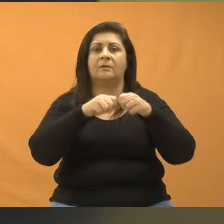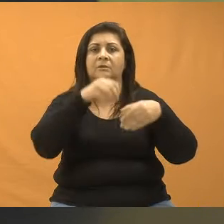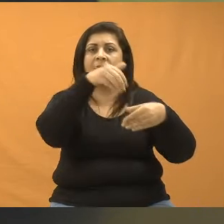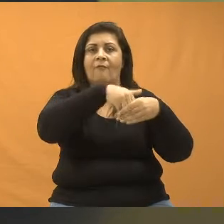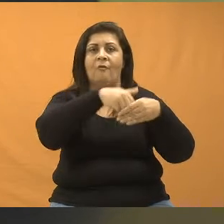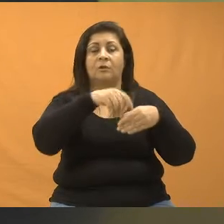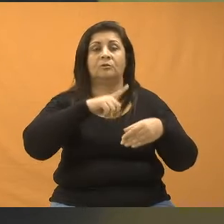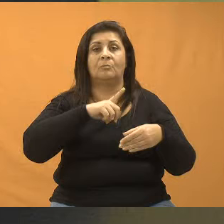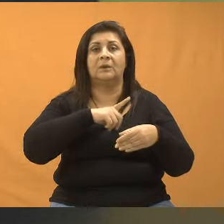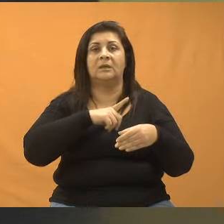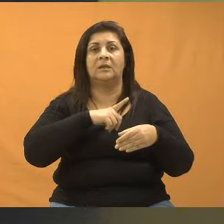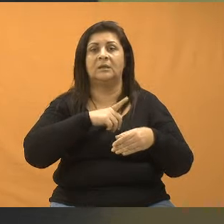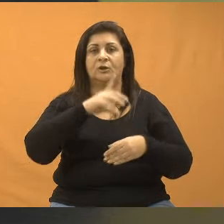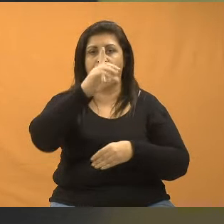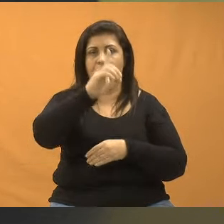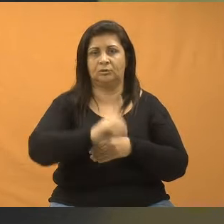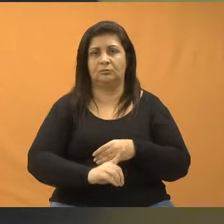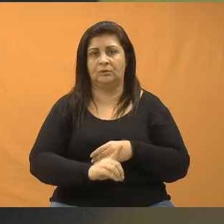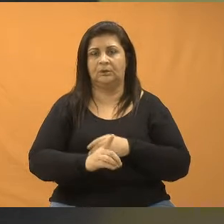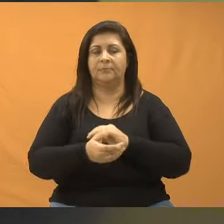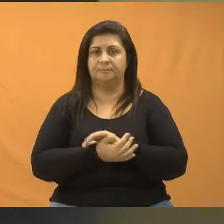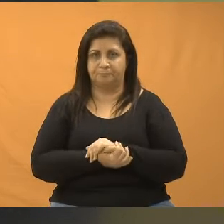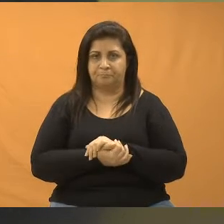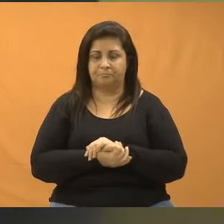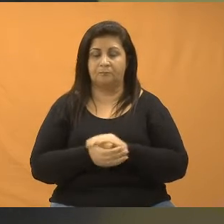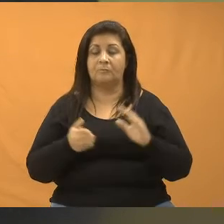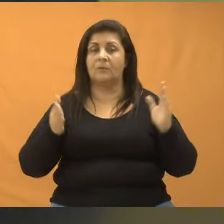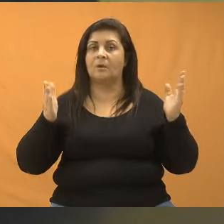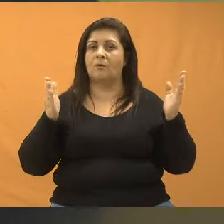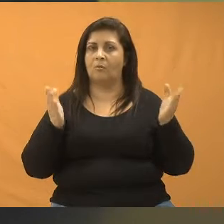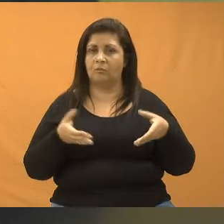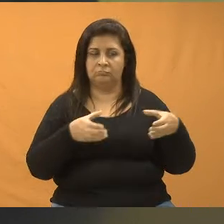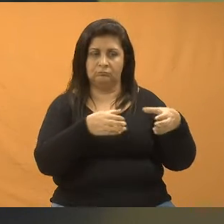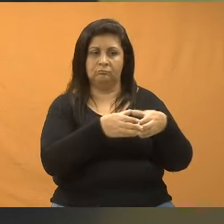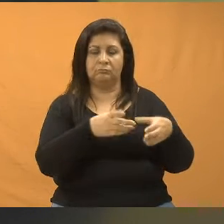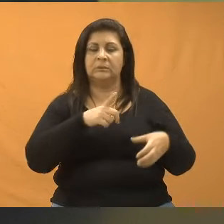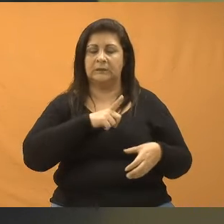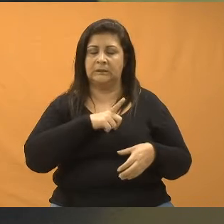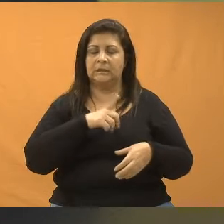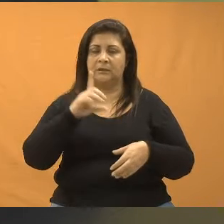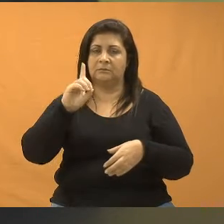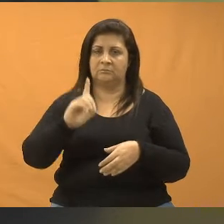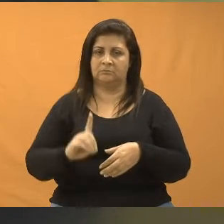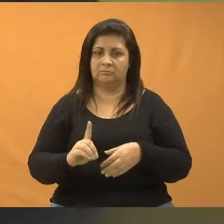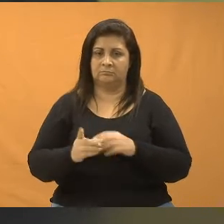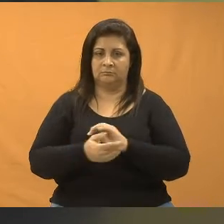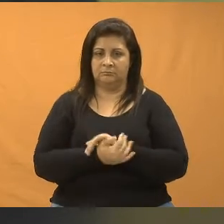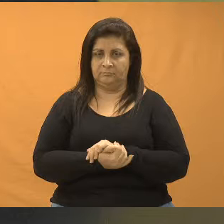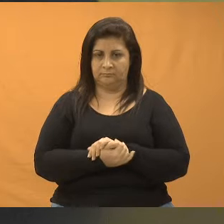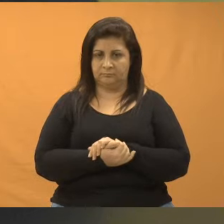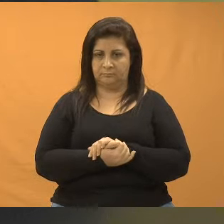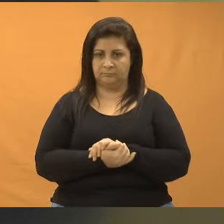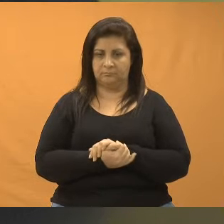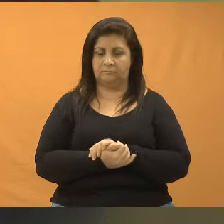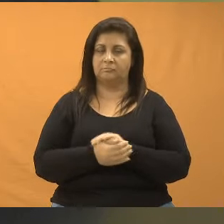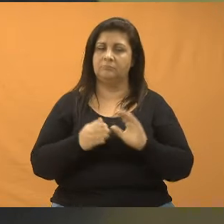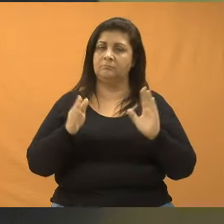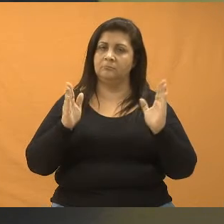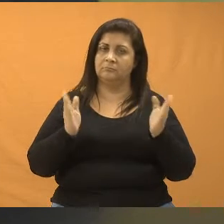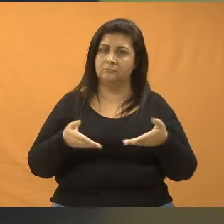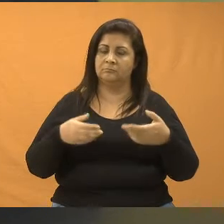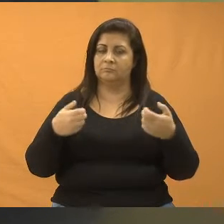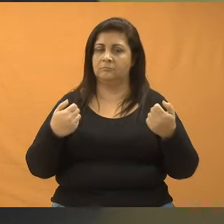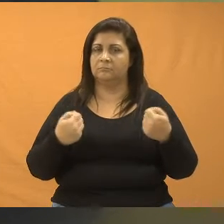Então, o primeiro passo foi dado. Então, hoje a Irmandade possui uma diretoria. Agora, essa diretoria, né, precisa